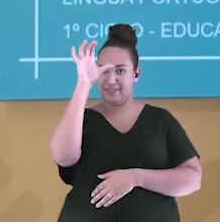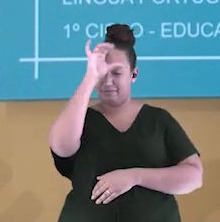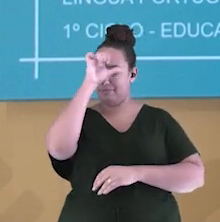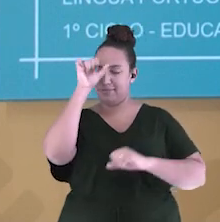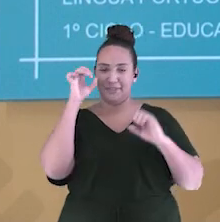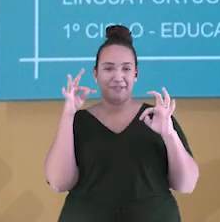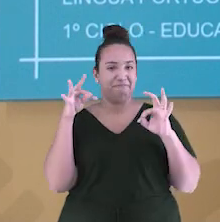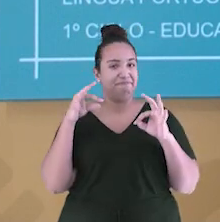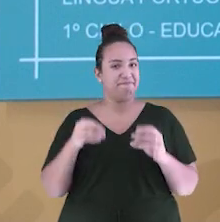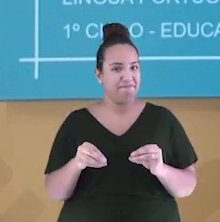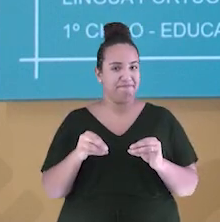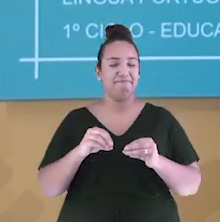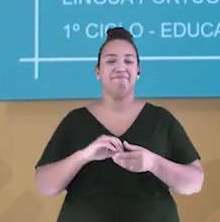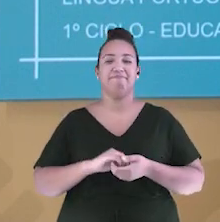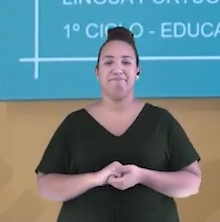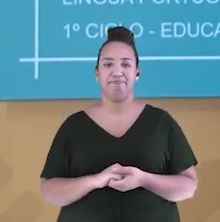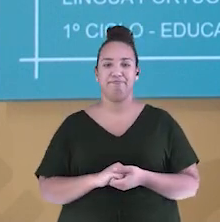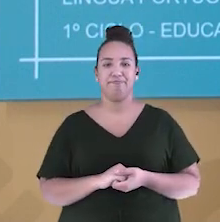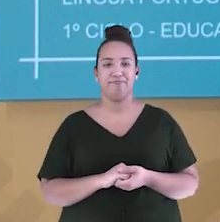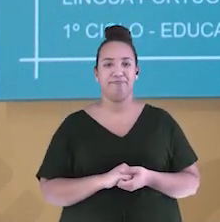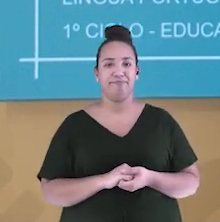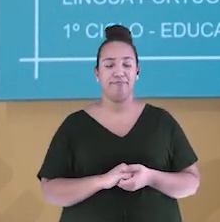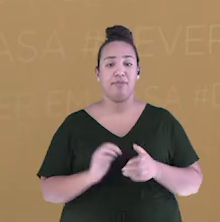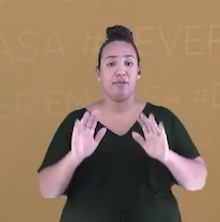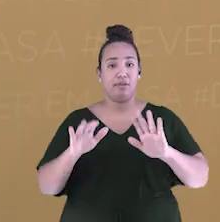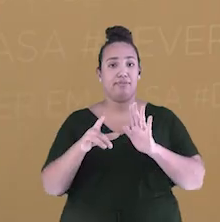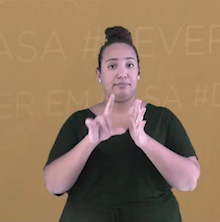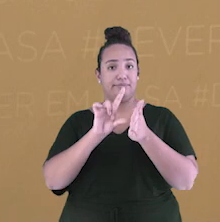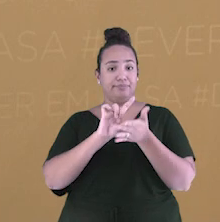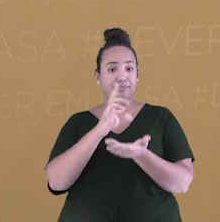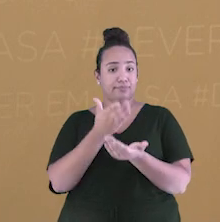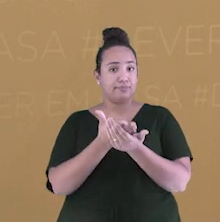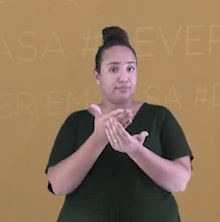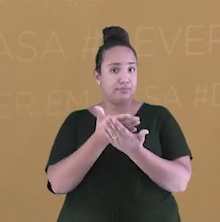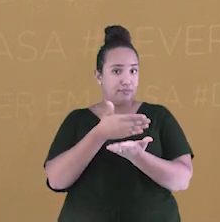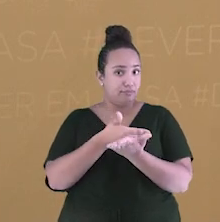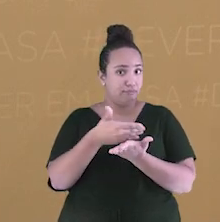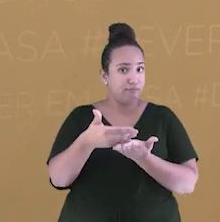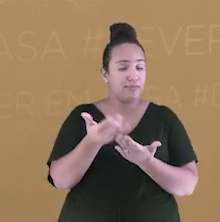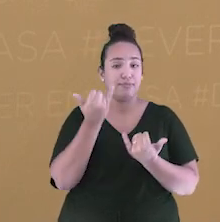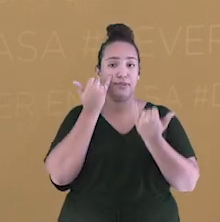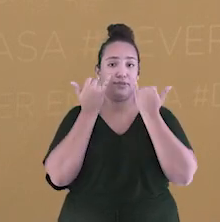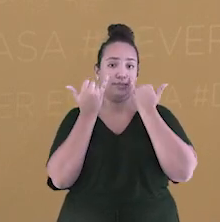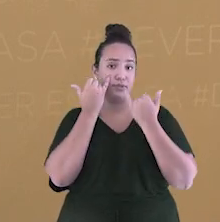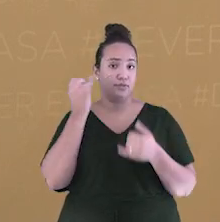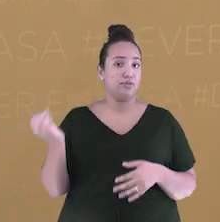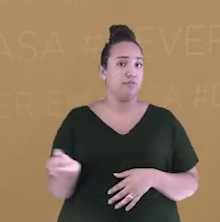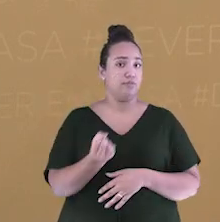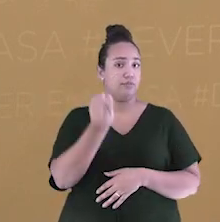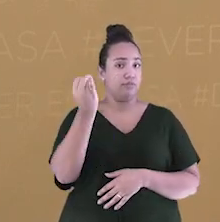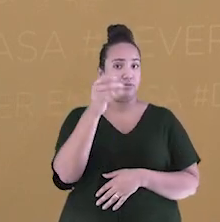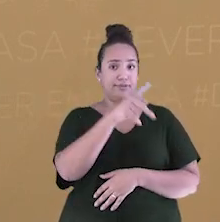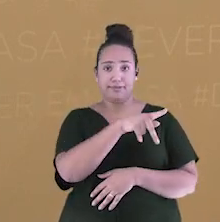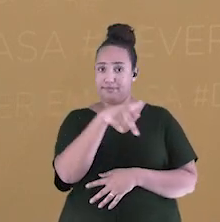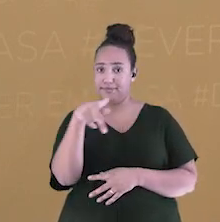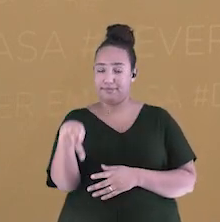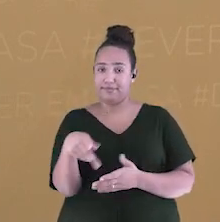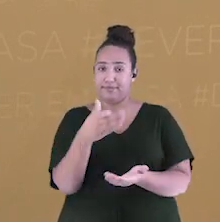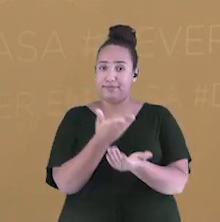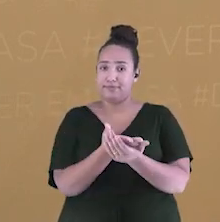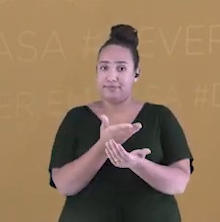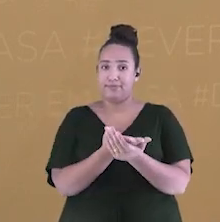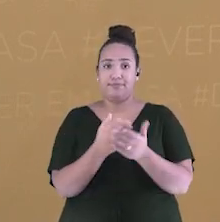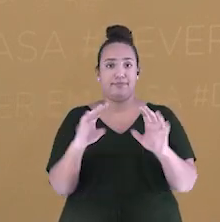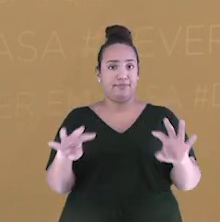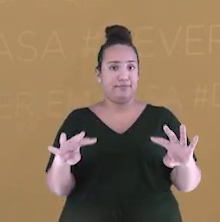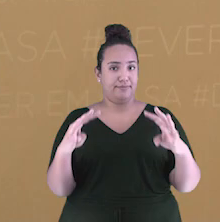você entenderá tudo sobre este gênero. Antes de começar, vou passar algumas informações aos professores e